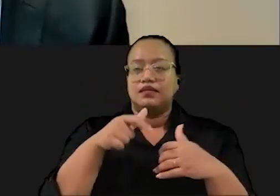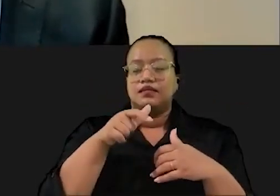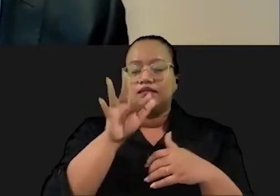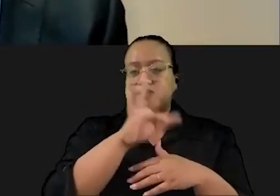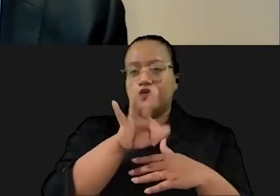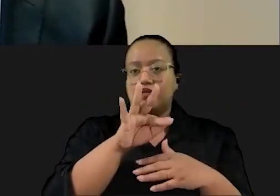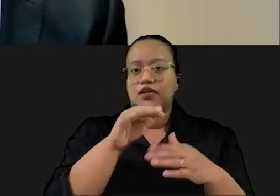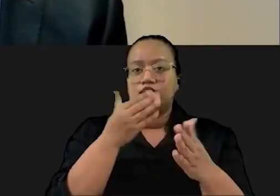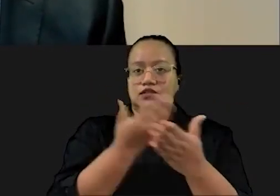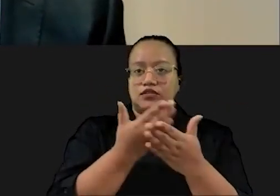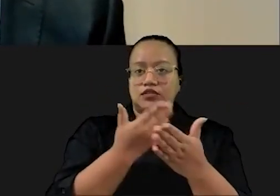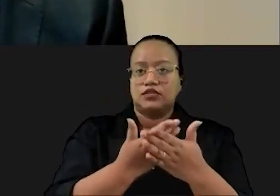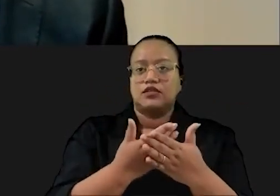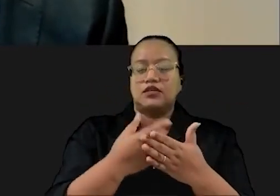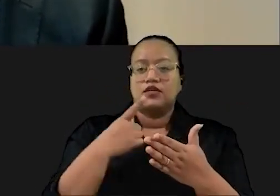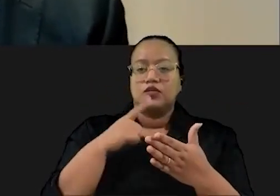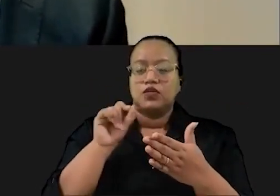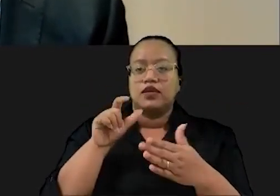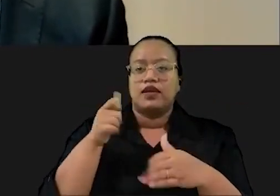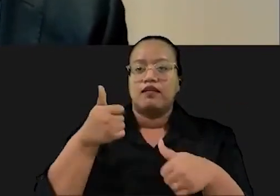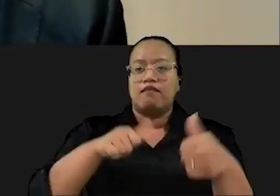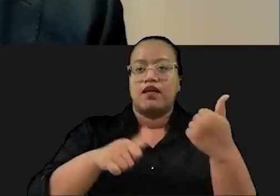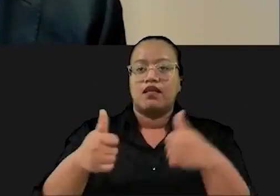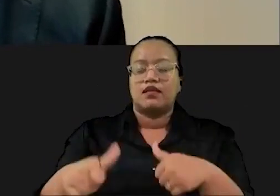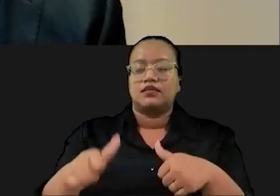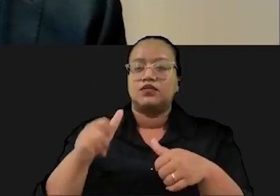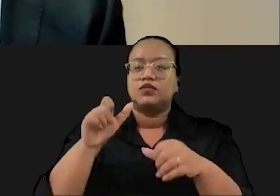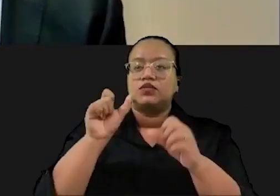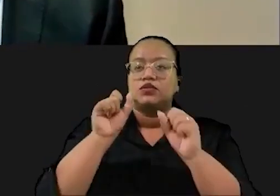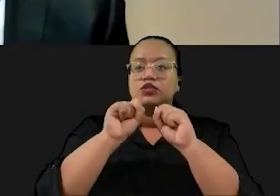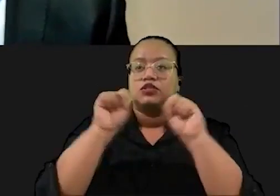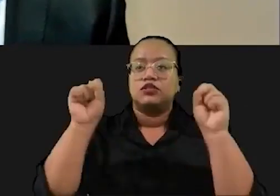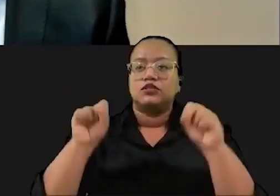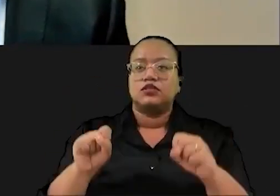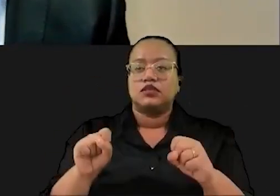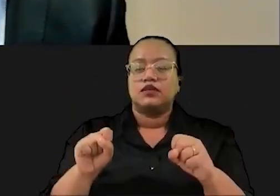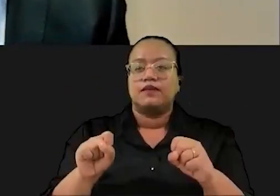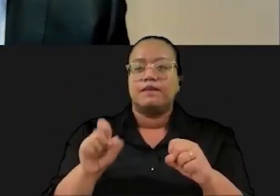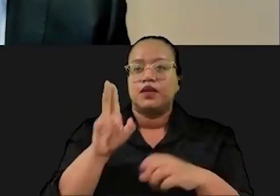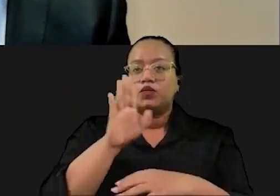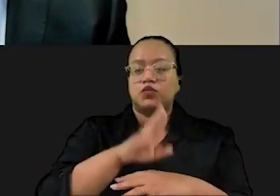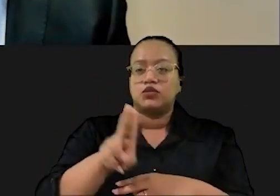sistemas processuais usados no Brasil, e eles perceberam que